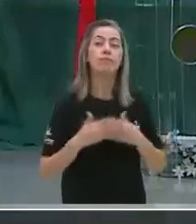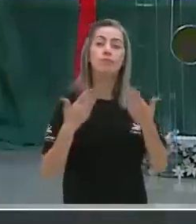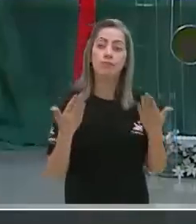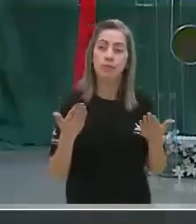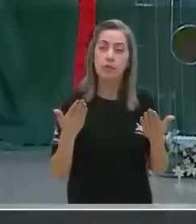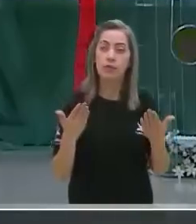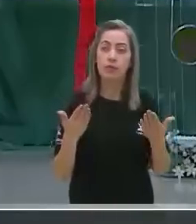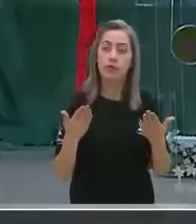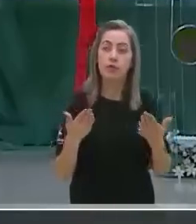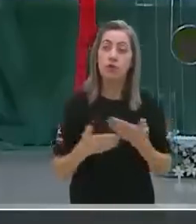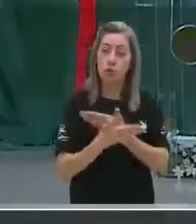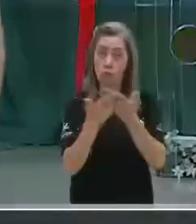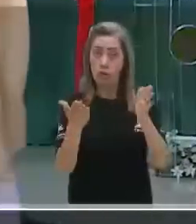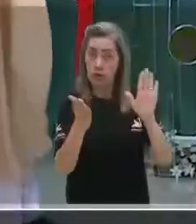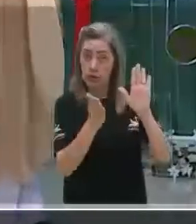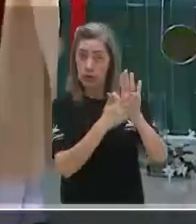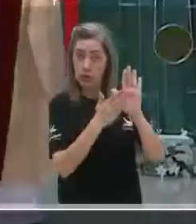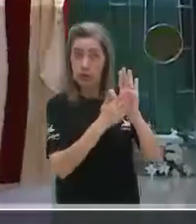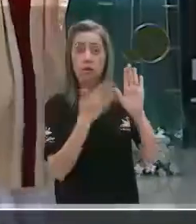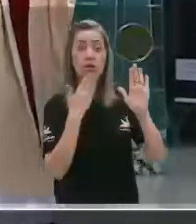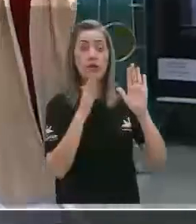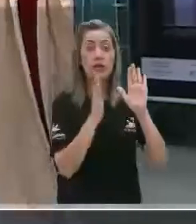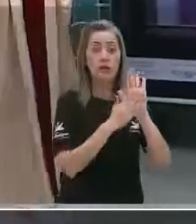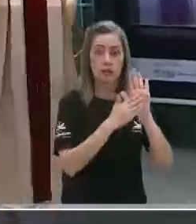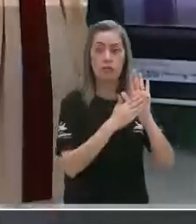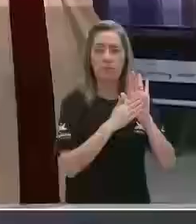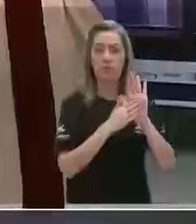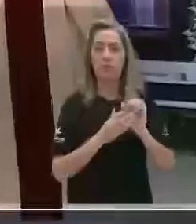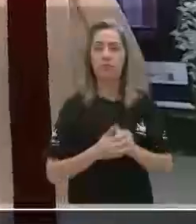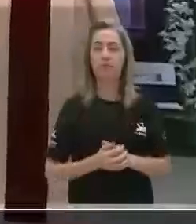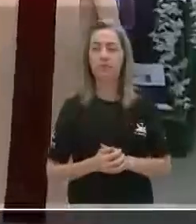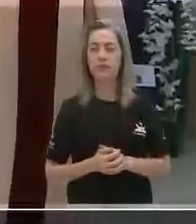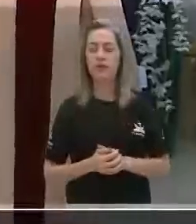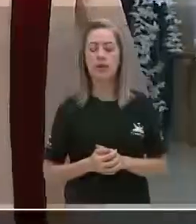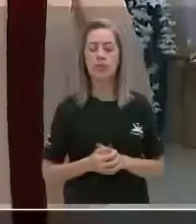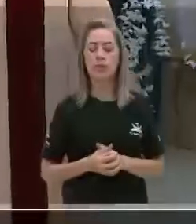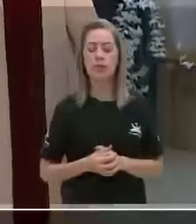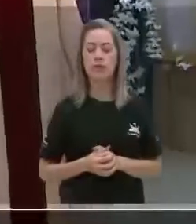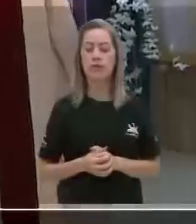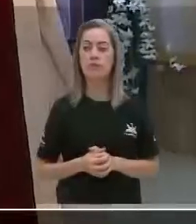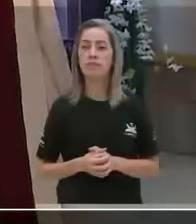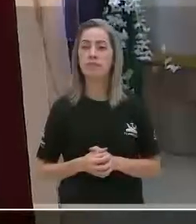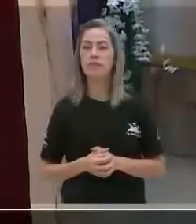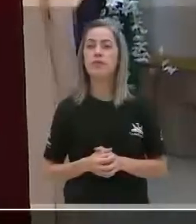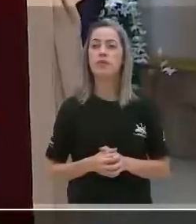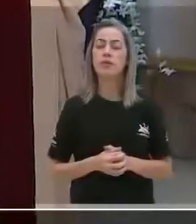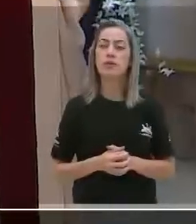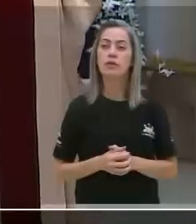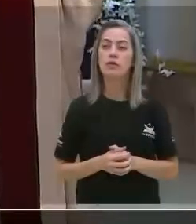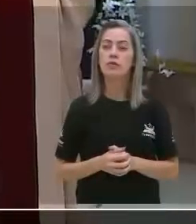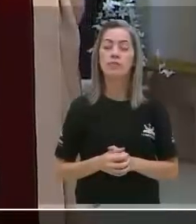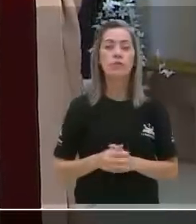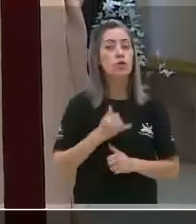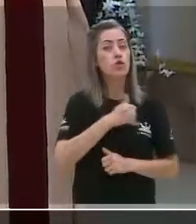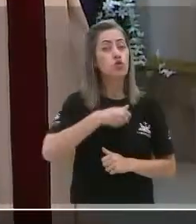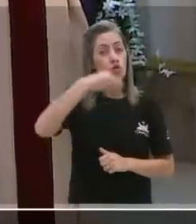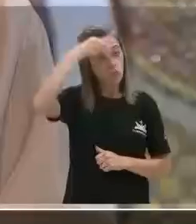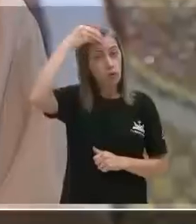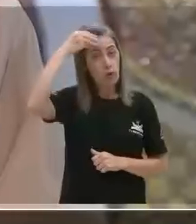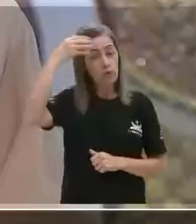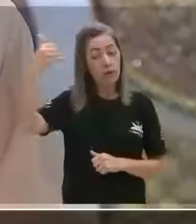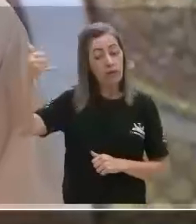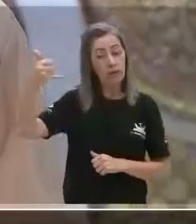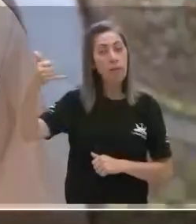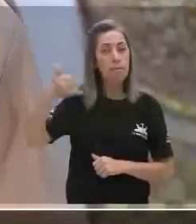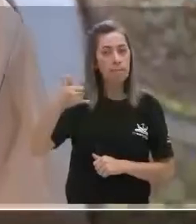sejam testemunhas oculares. Primeira coisa, meus irmãos, João está dizendo para mim e para você: você está vivendo uma